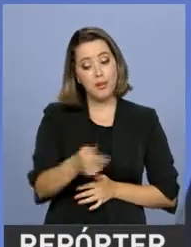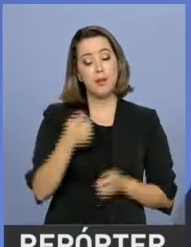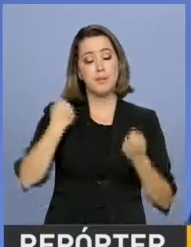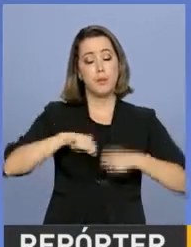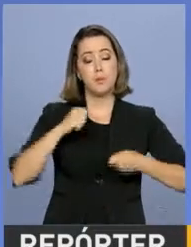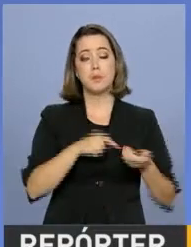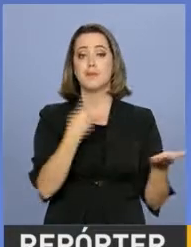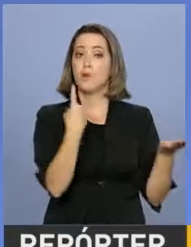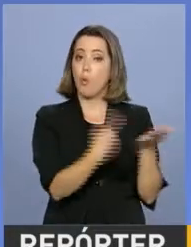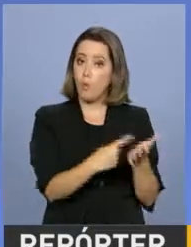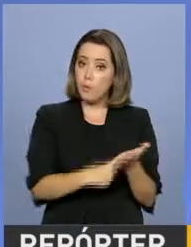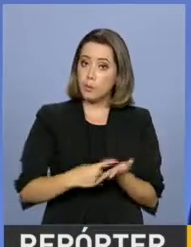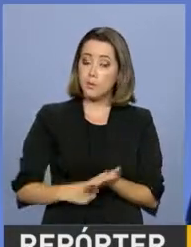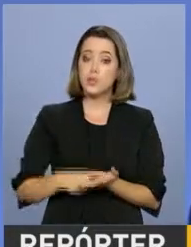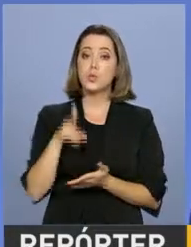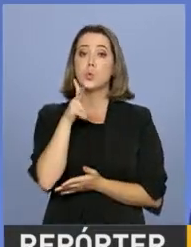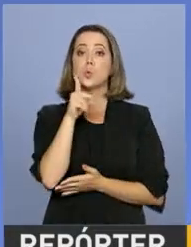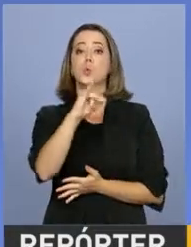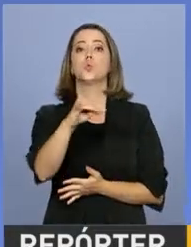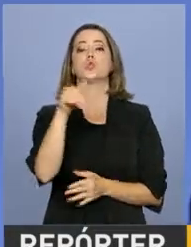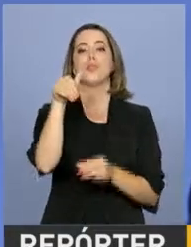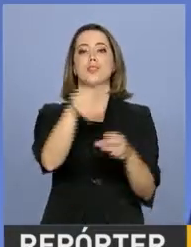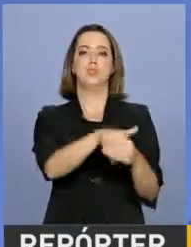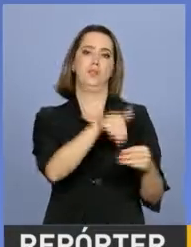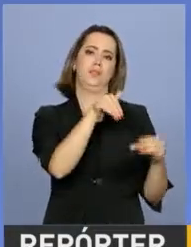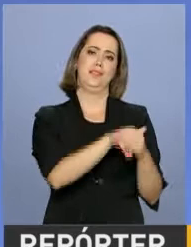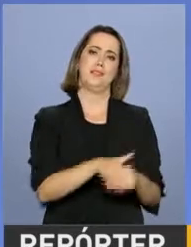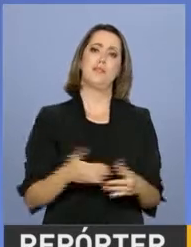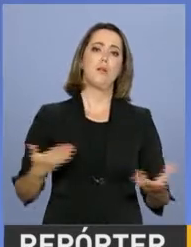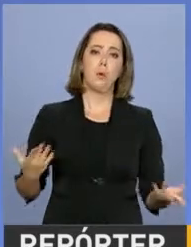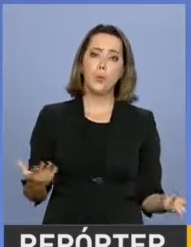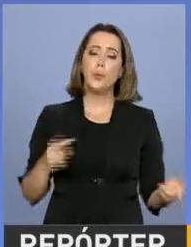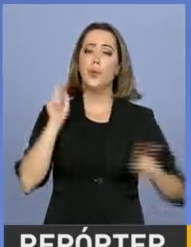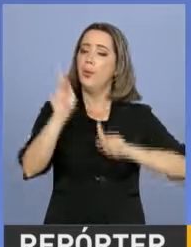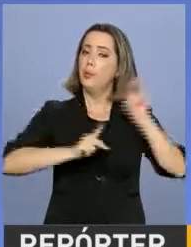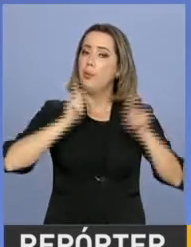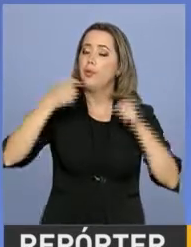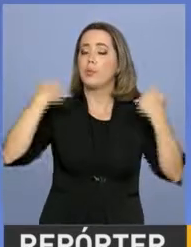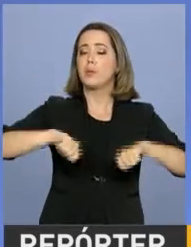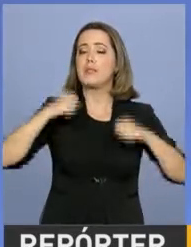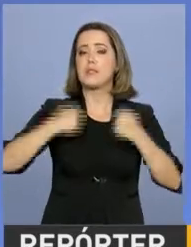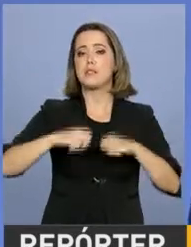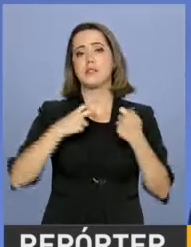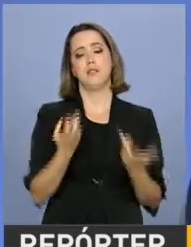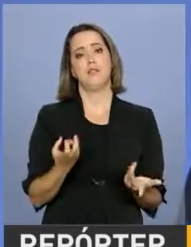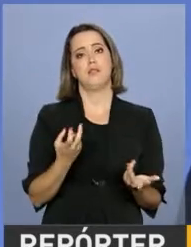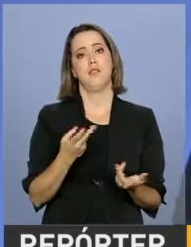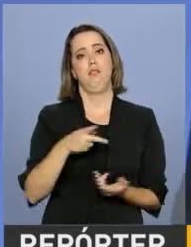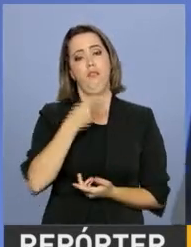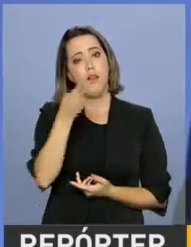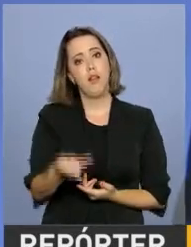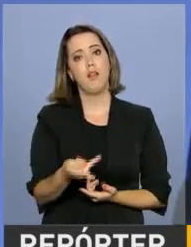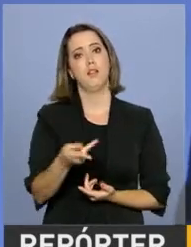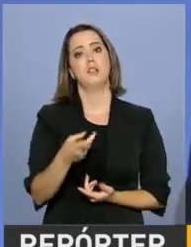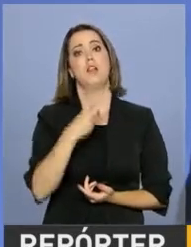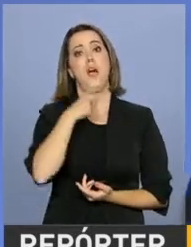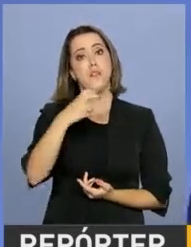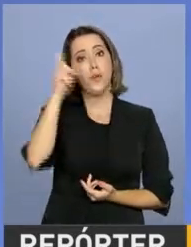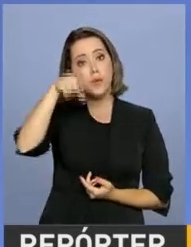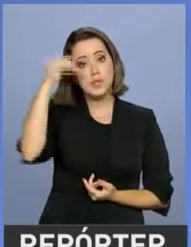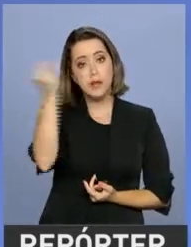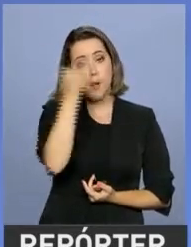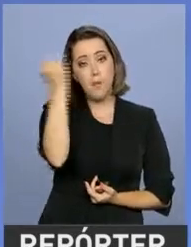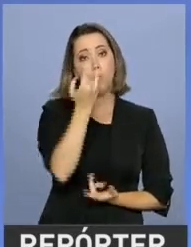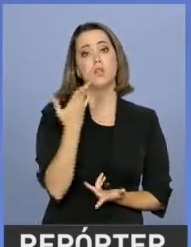do calendário eleitoral o povo precisa falar a voz do povo é um elemento central na solução